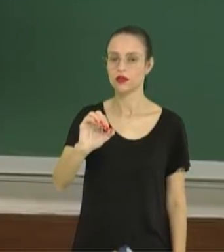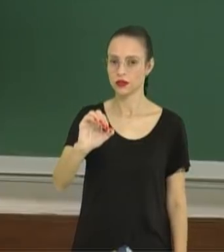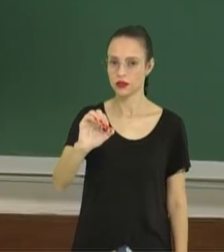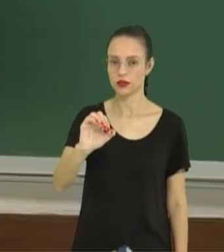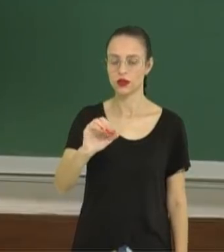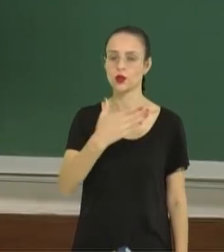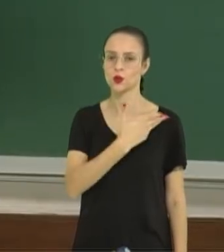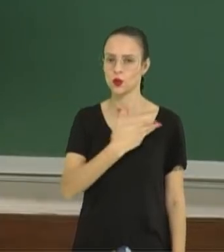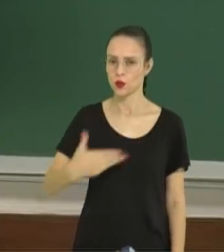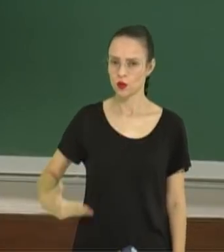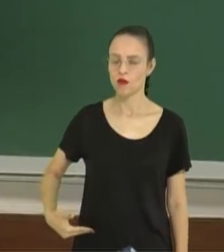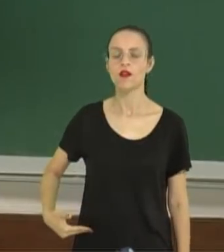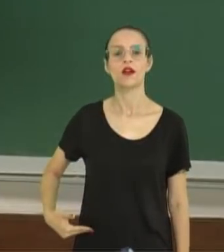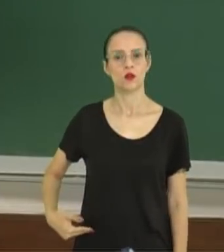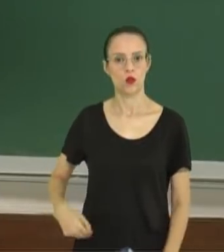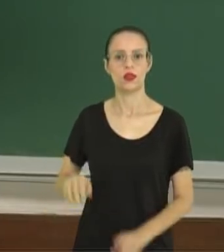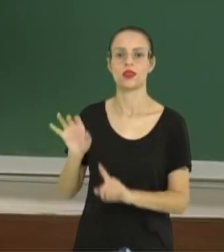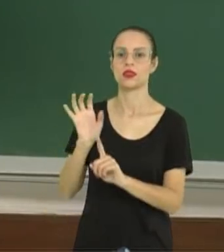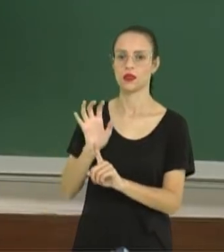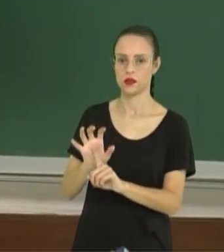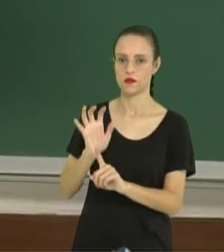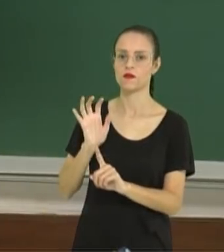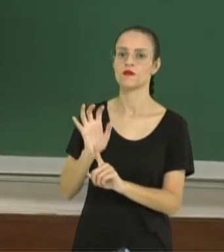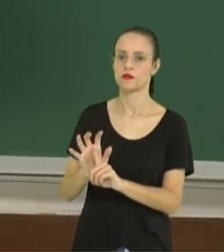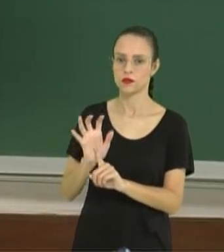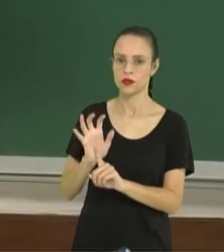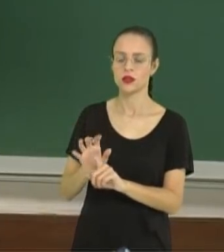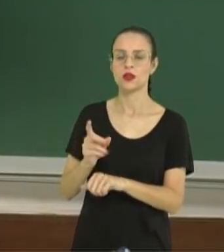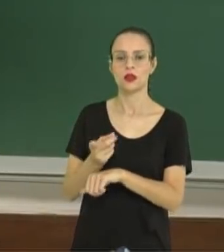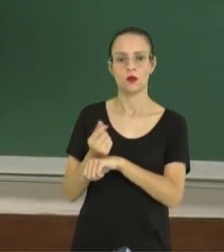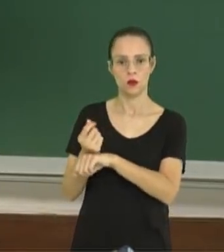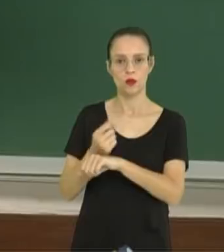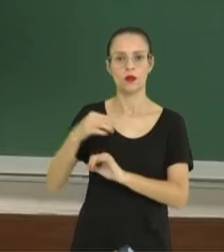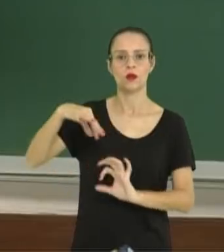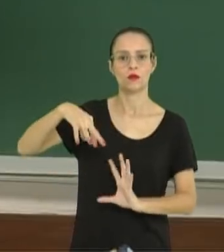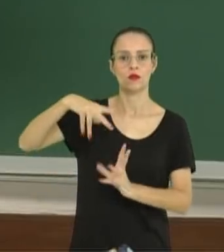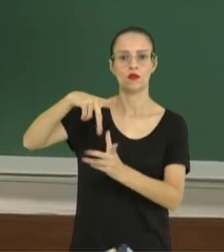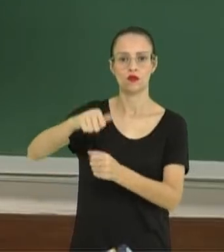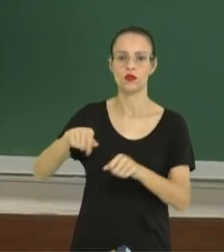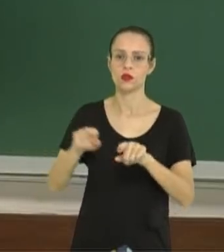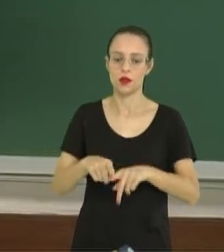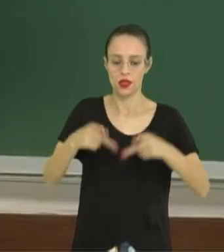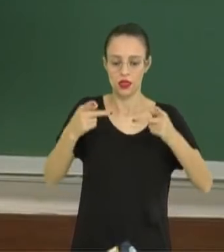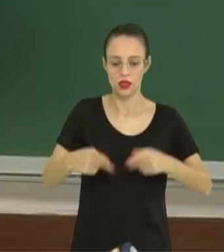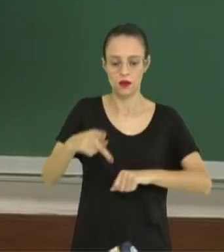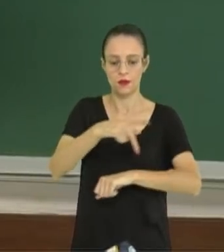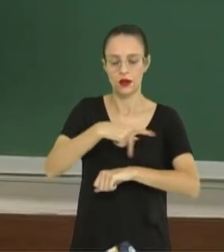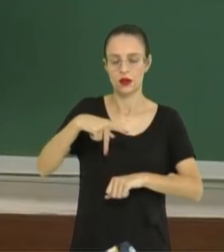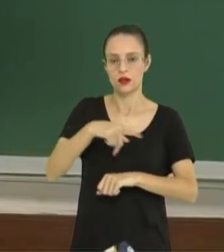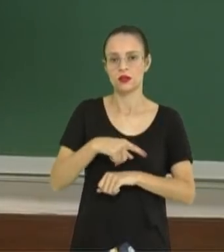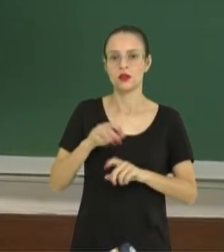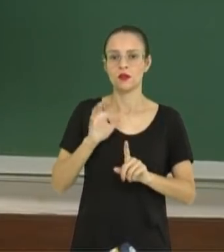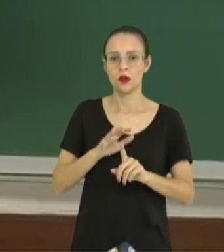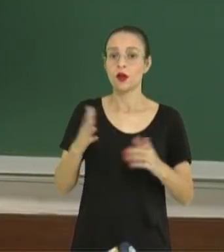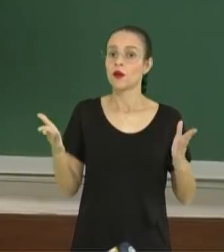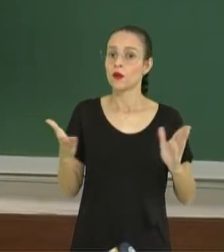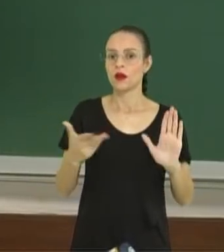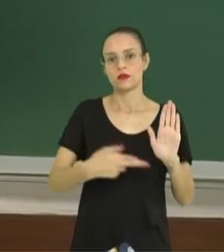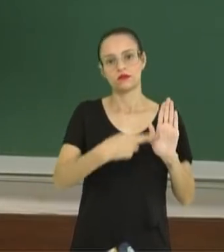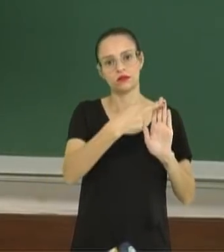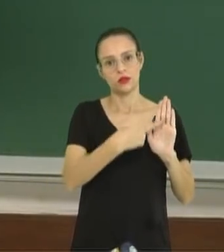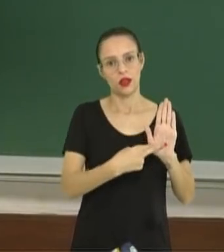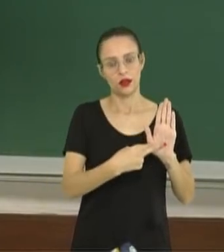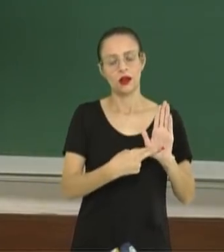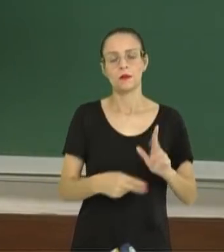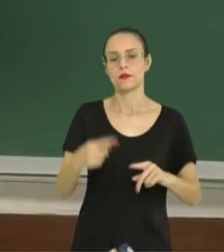governos, os líderes mundiais interferiam muito na economia mundial e na economia dos seus próprios países. E hoje nós temos regras que